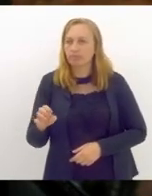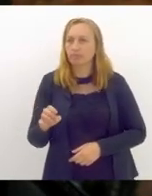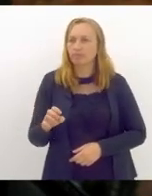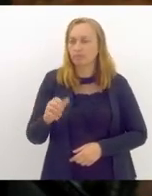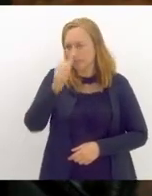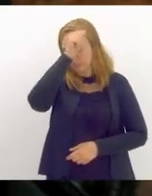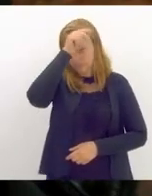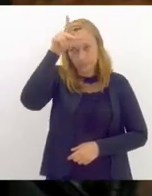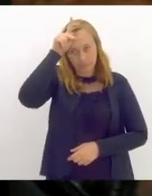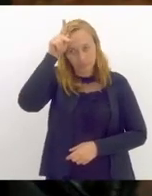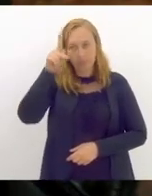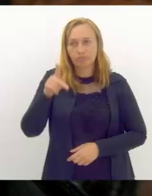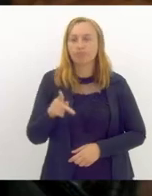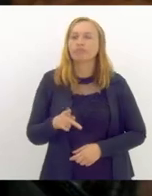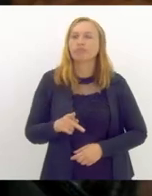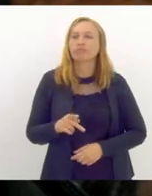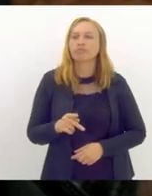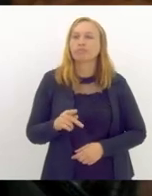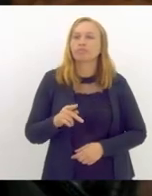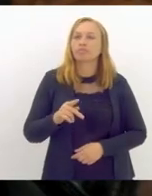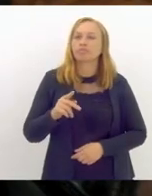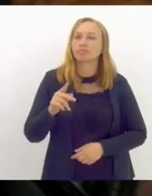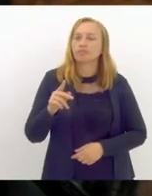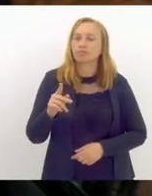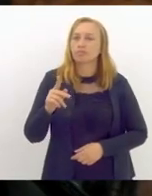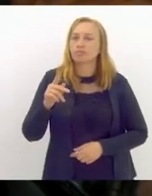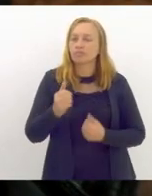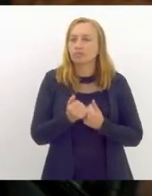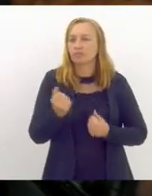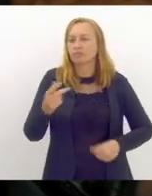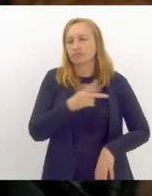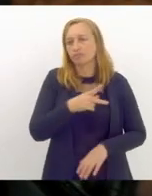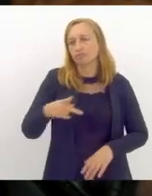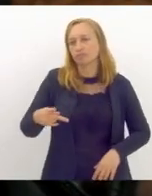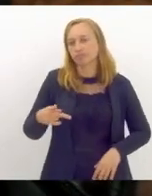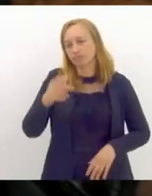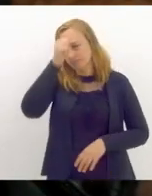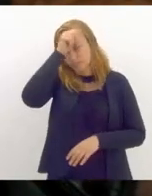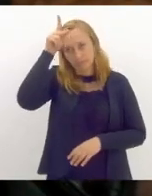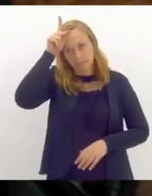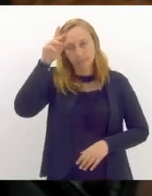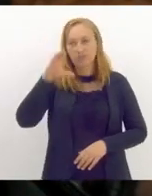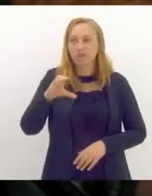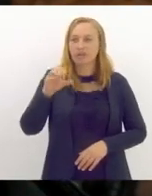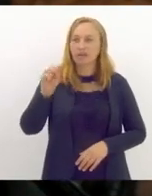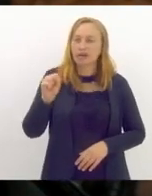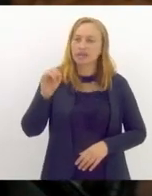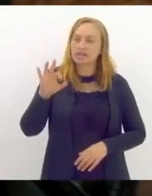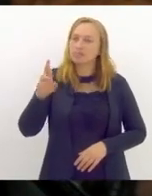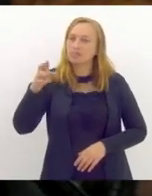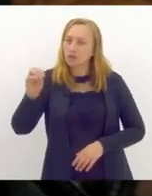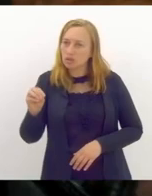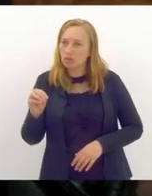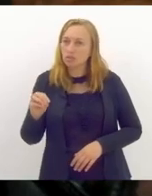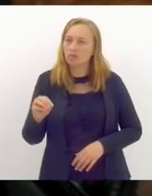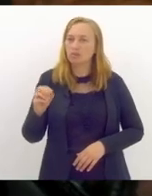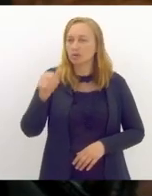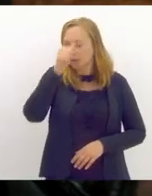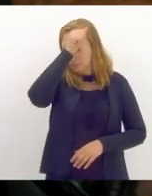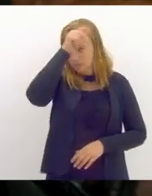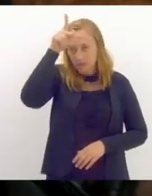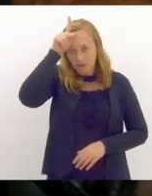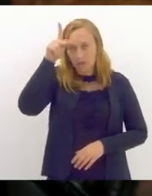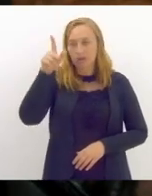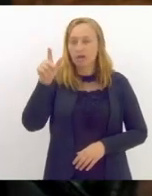João Marcos São José de Ubá Prefeito Rosilei vice prefeito de Casimiro Leonan de Cordeiro querido Presidente André